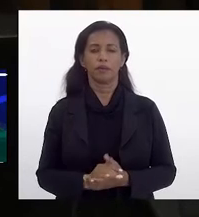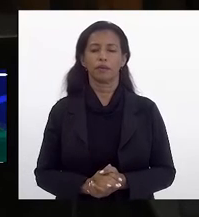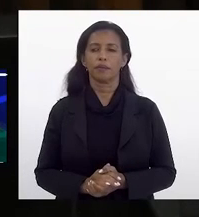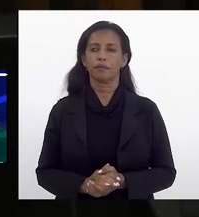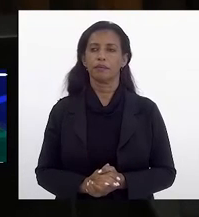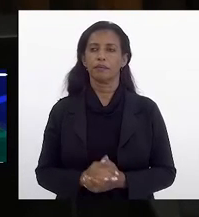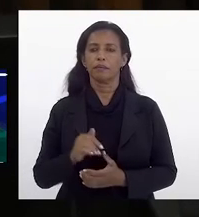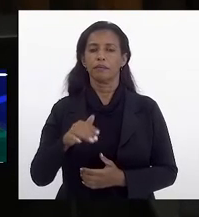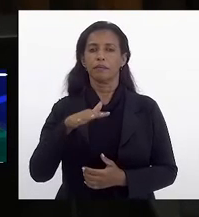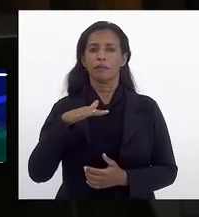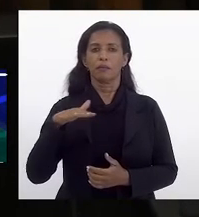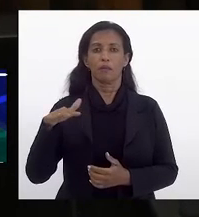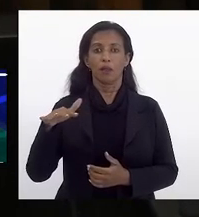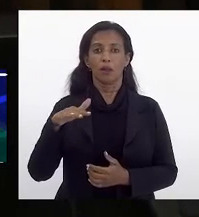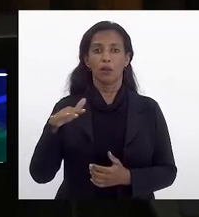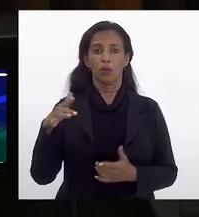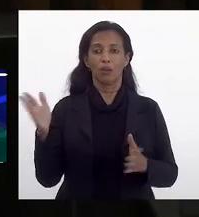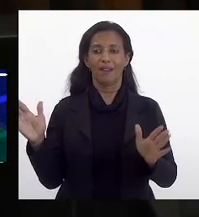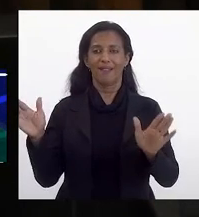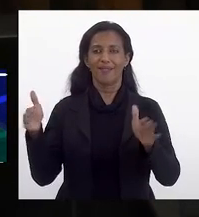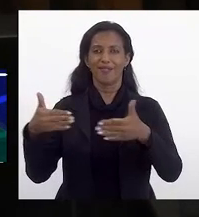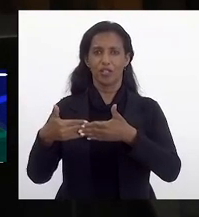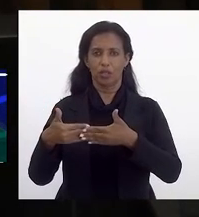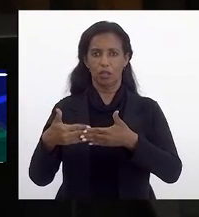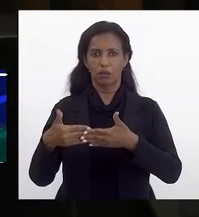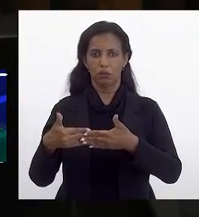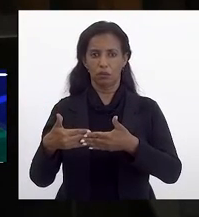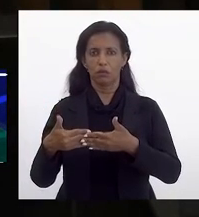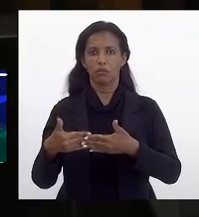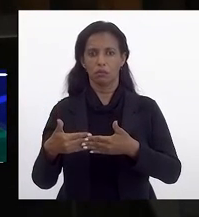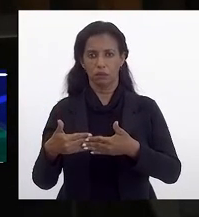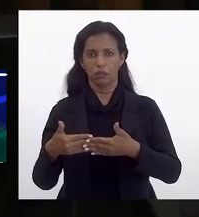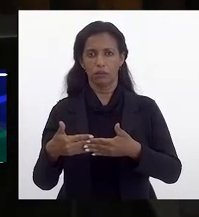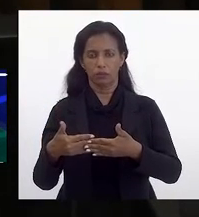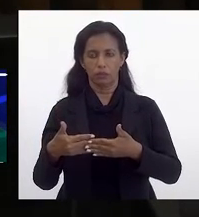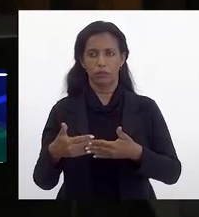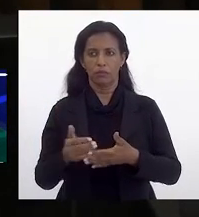principalmente em ambiente fechado,